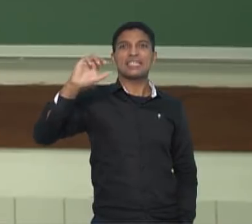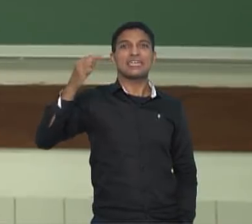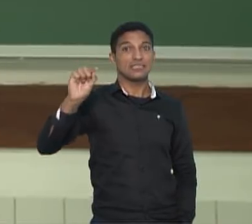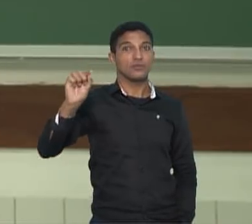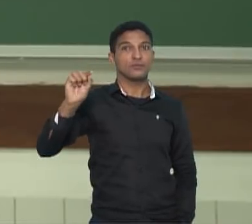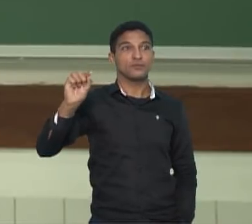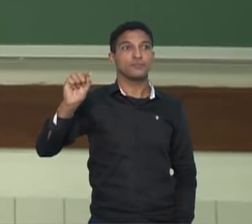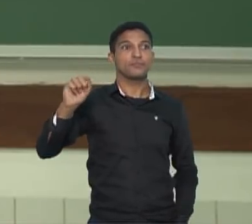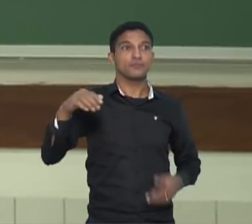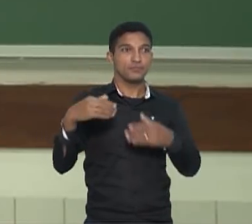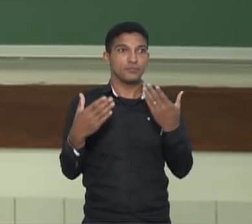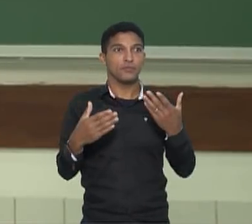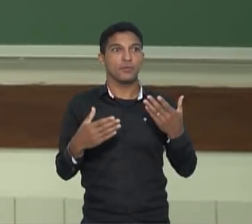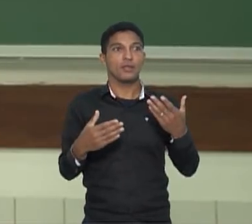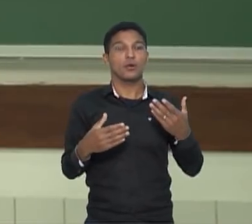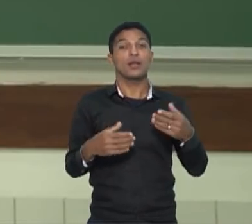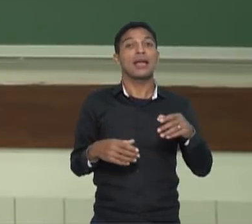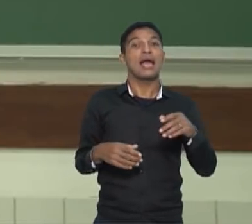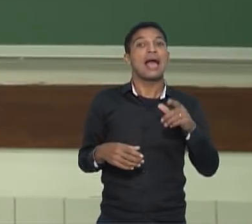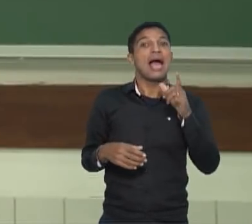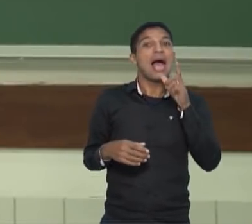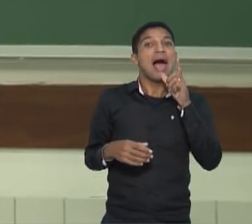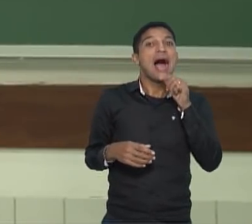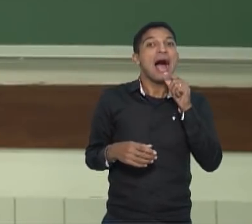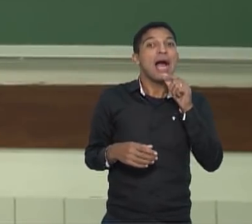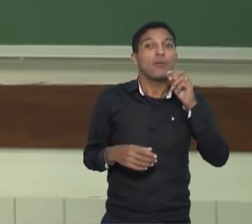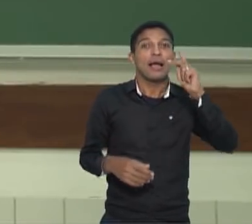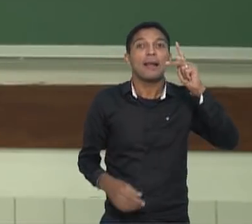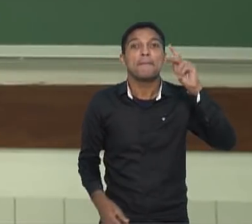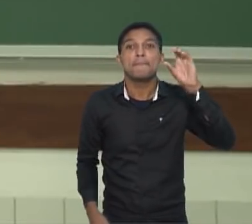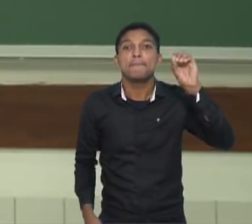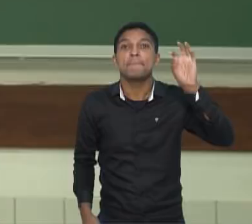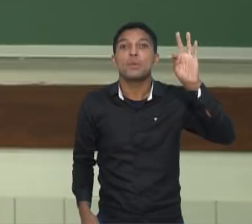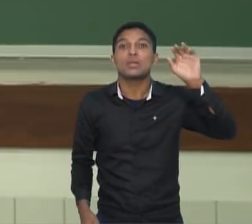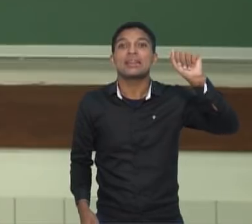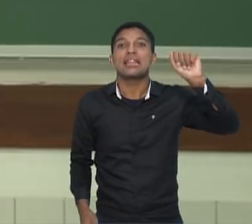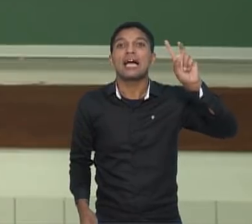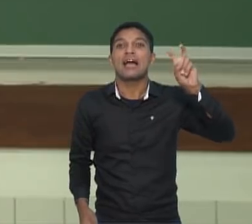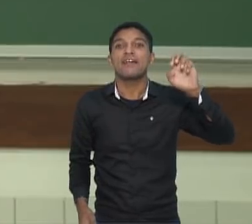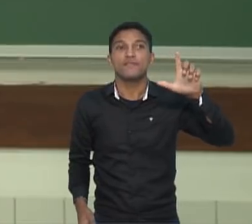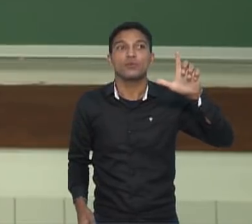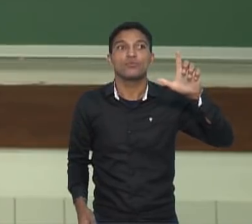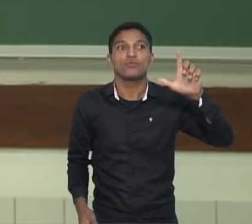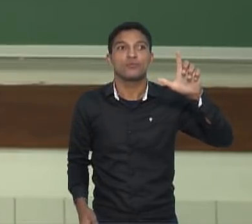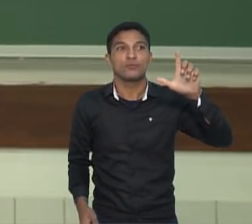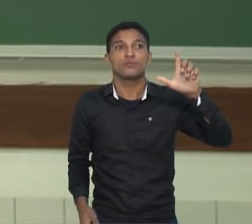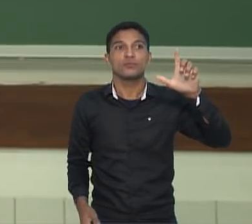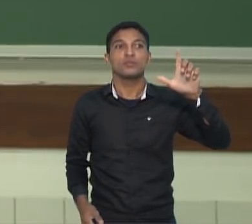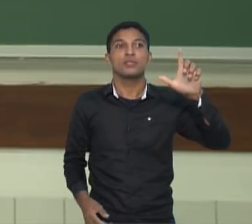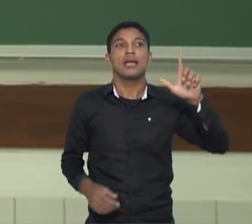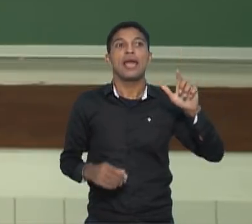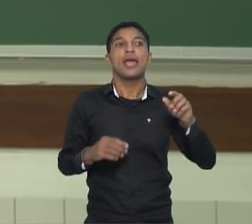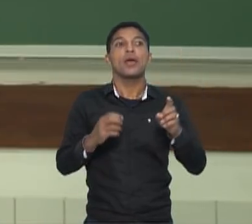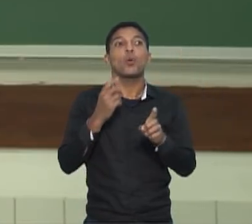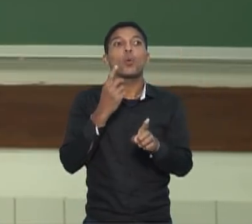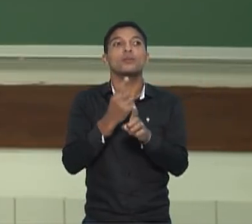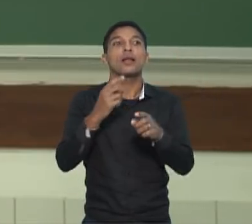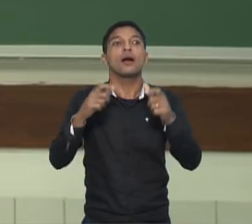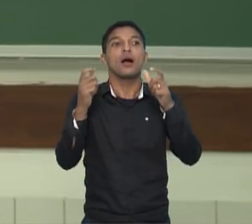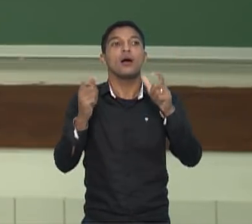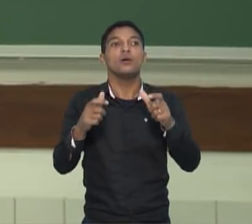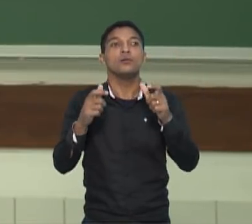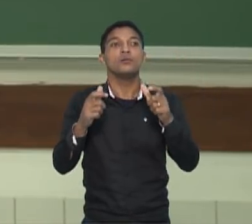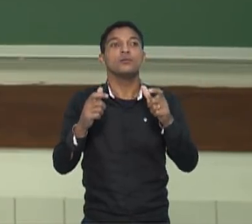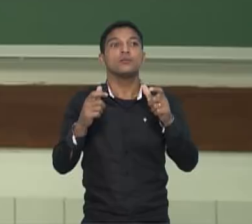sal presente neste recurso hídrico. Na água salgada, a quantidade de sal é muito maior. Na água doce, a gente